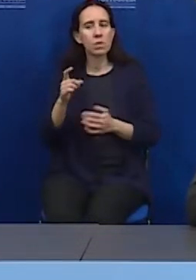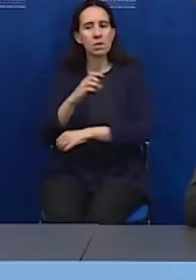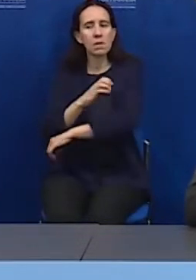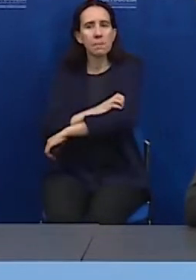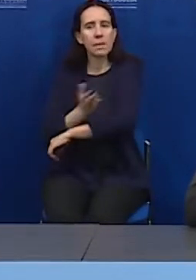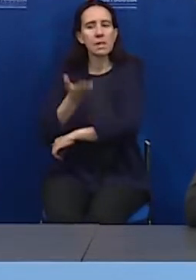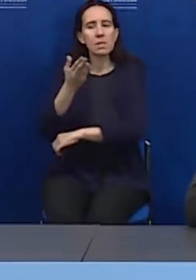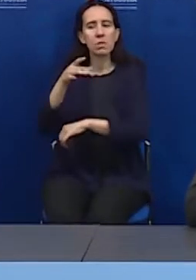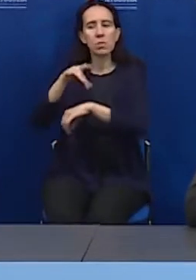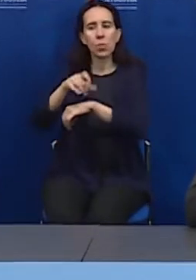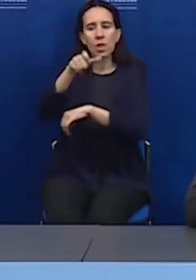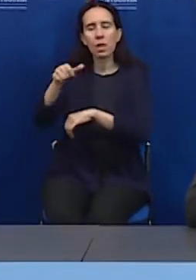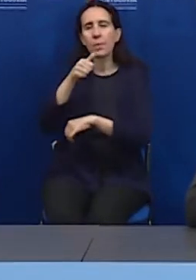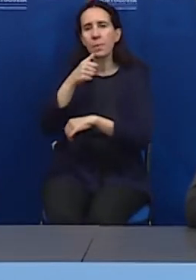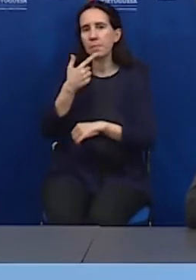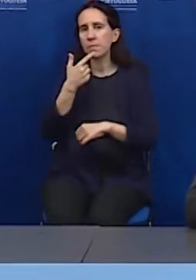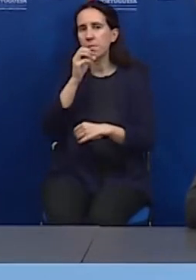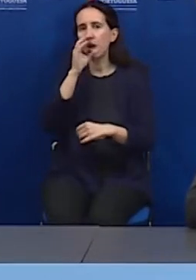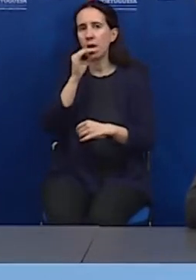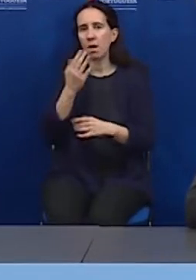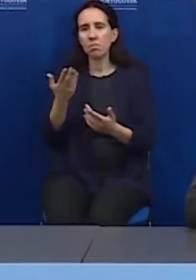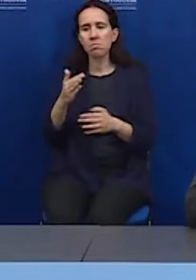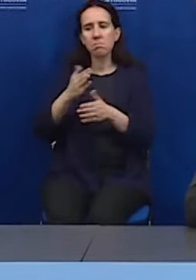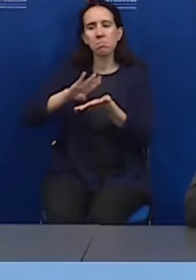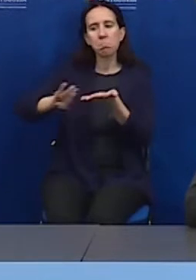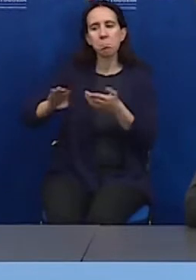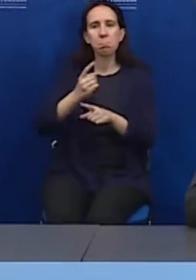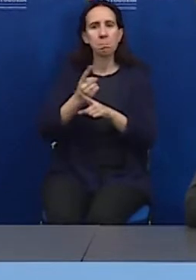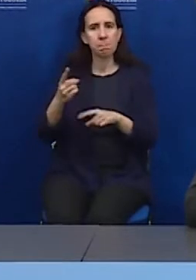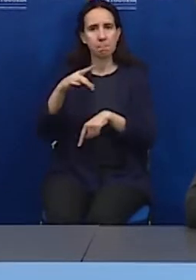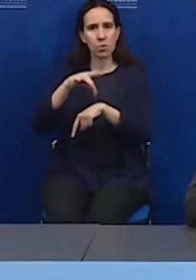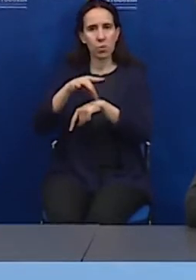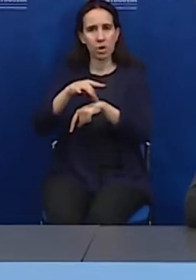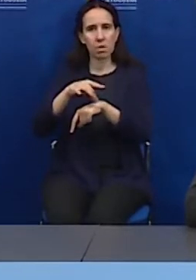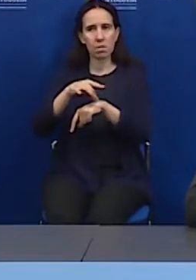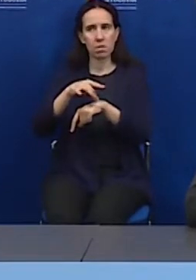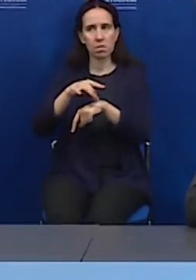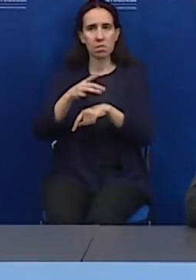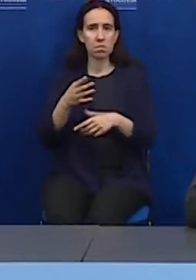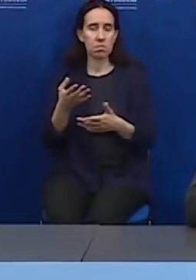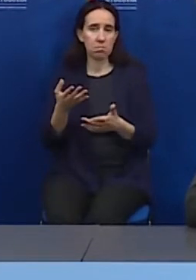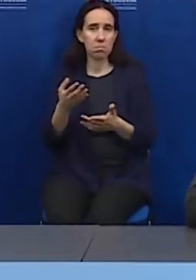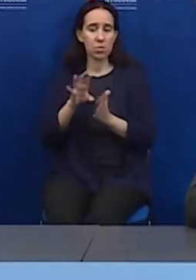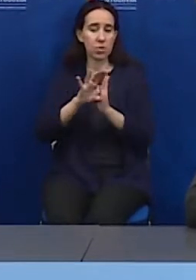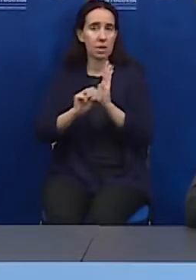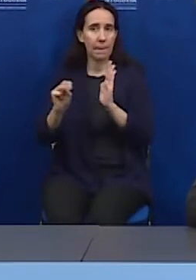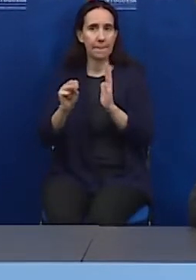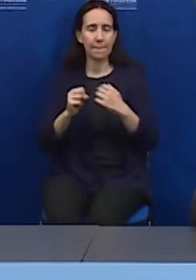hipertensão, porque queríamos perceber a exclusão destes doentes do decreto-lei.